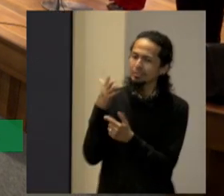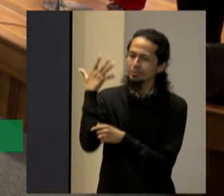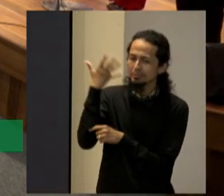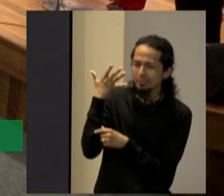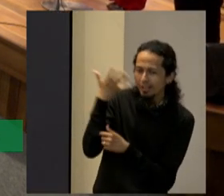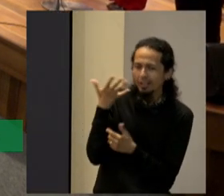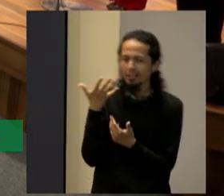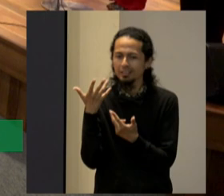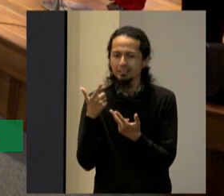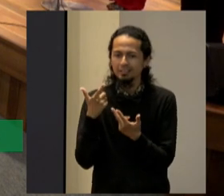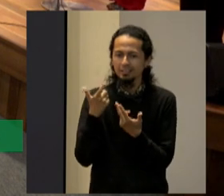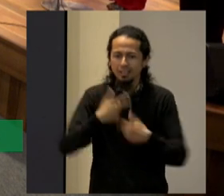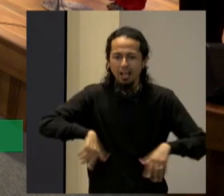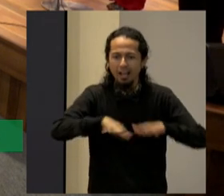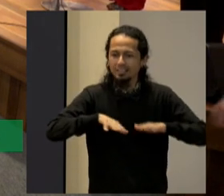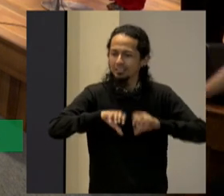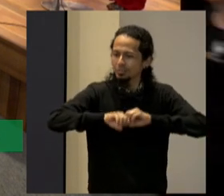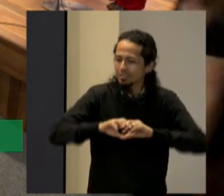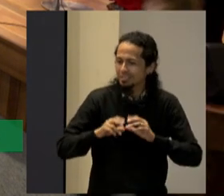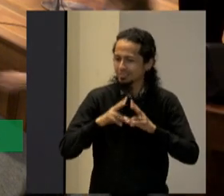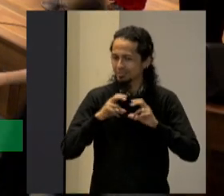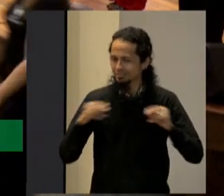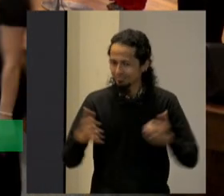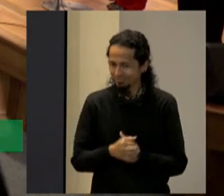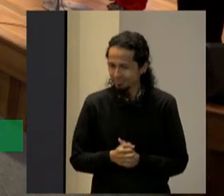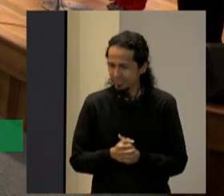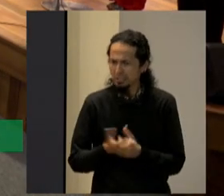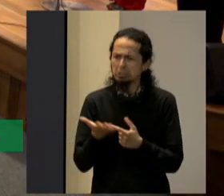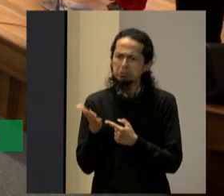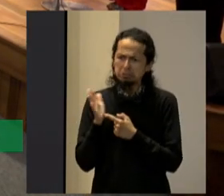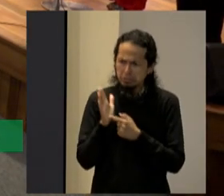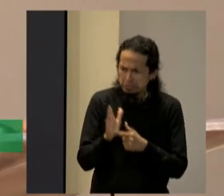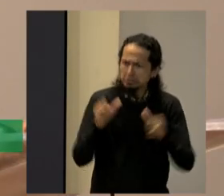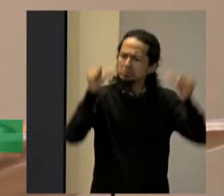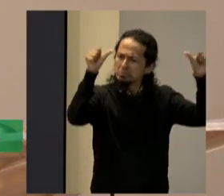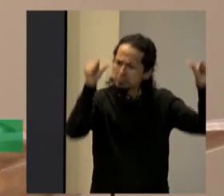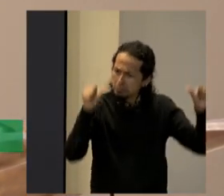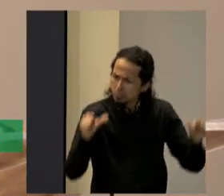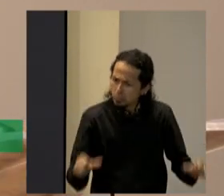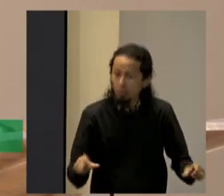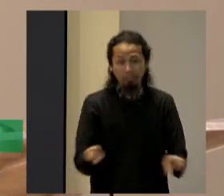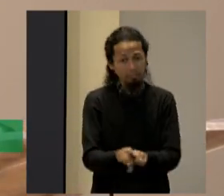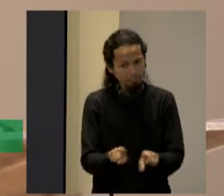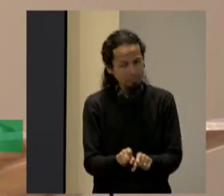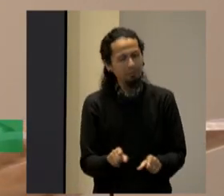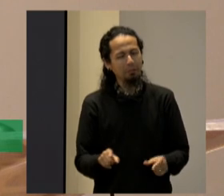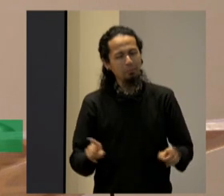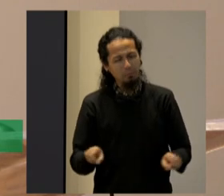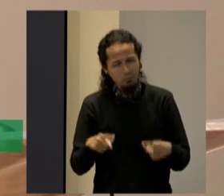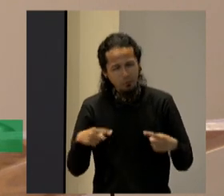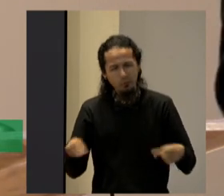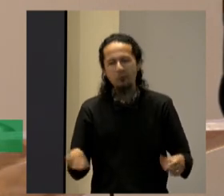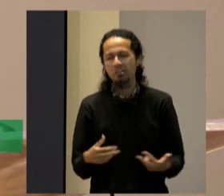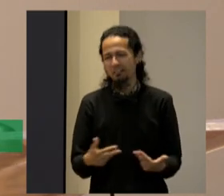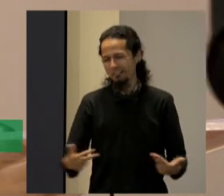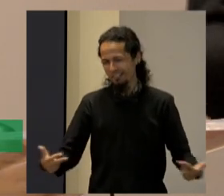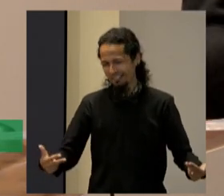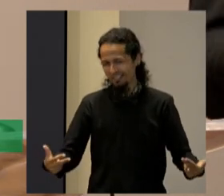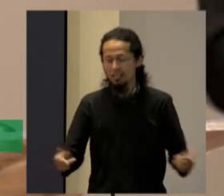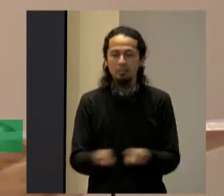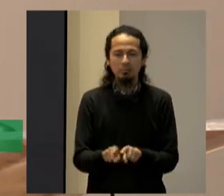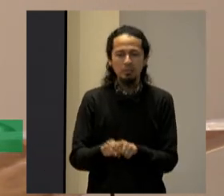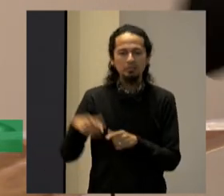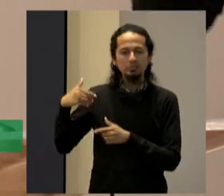ensino, exposição de banners, tudo regado à musicalidade, desenvolvimento